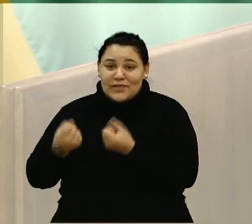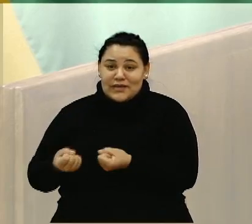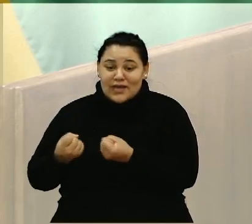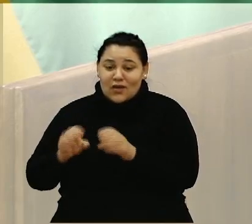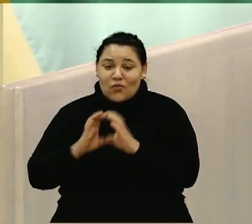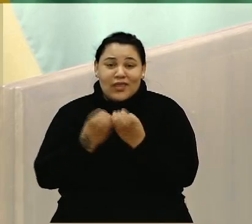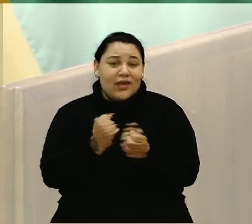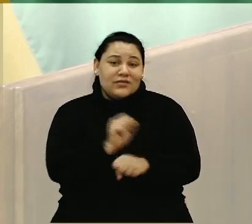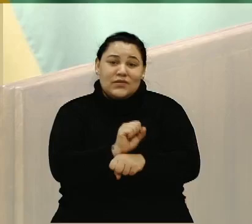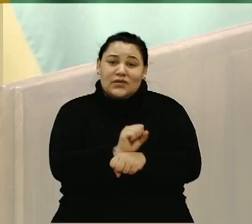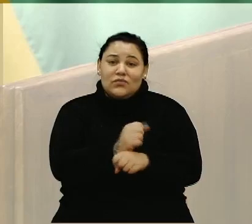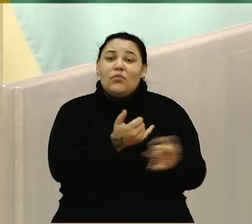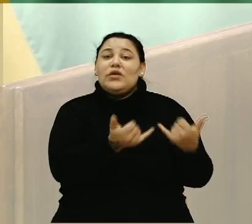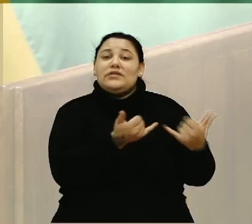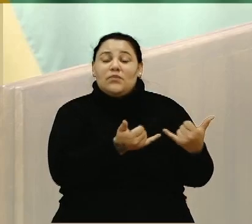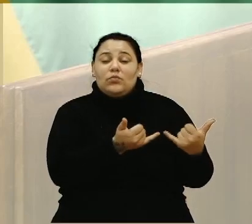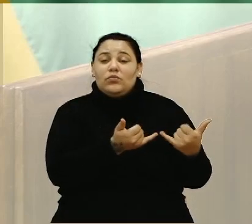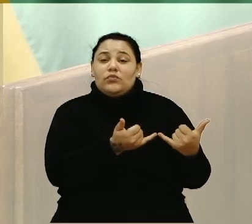Por exemplo,